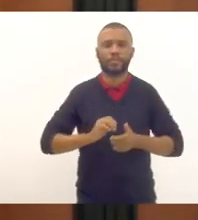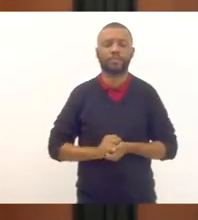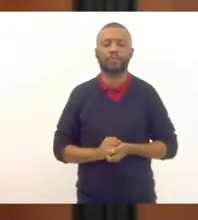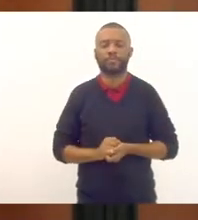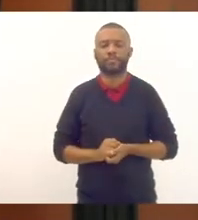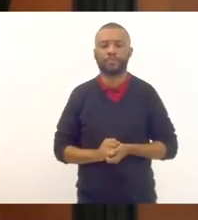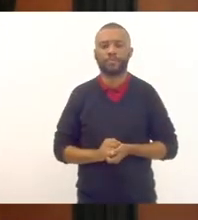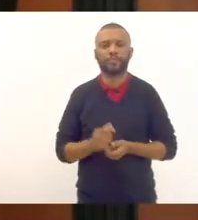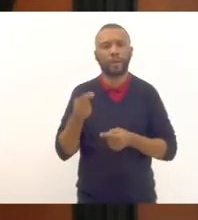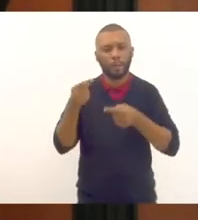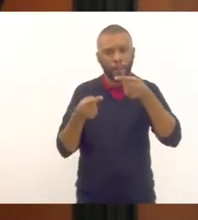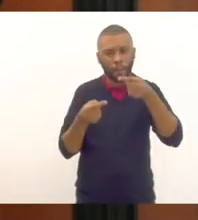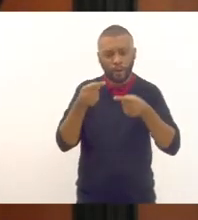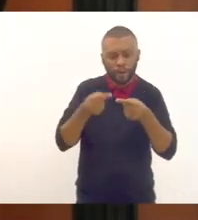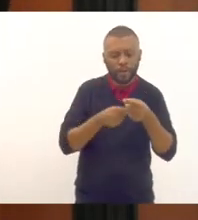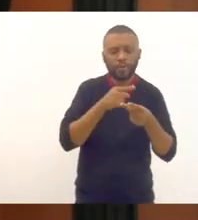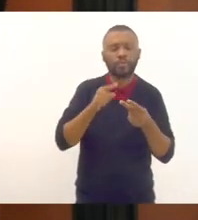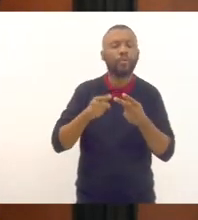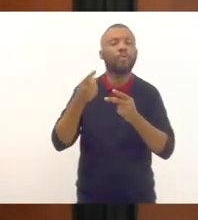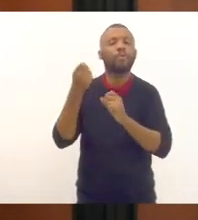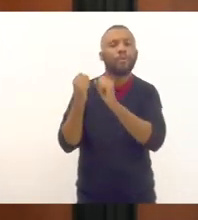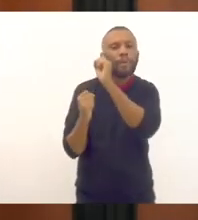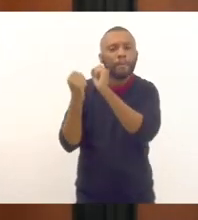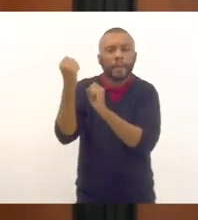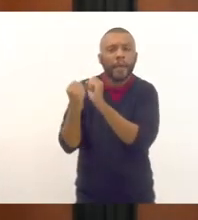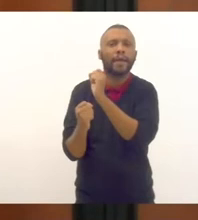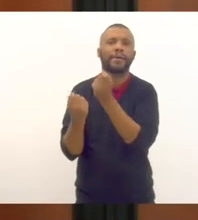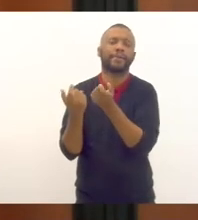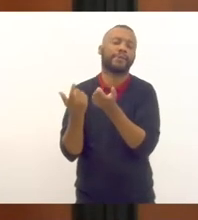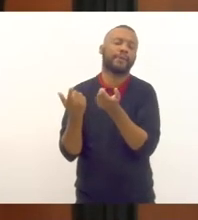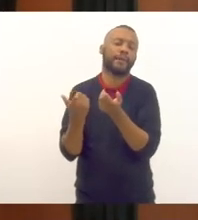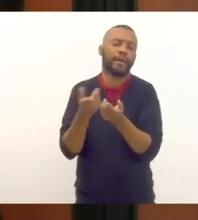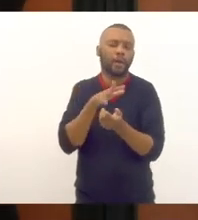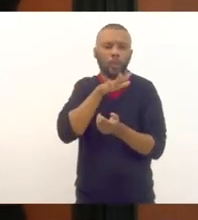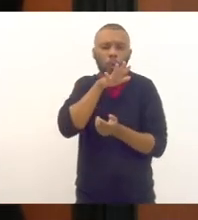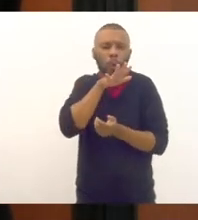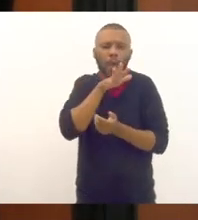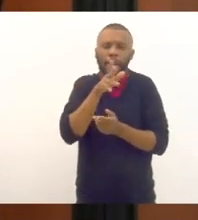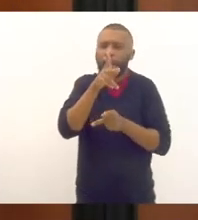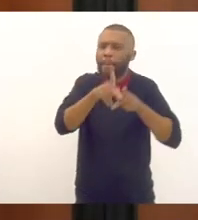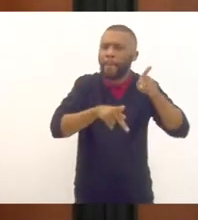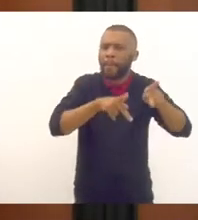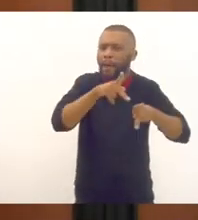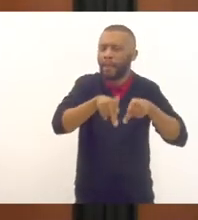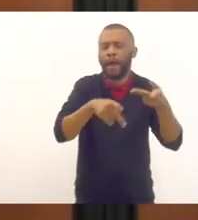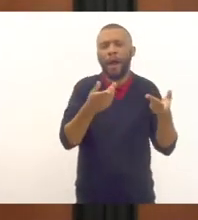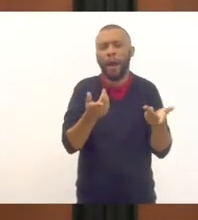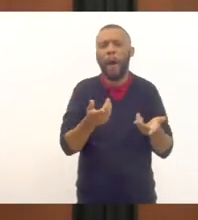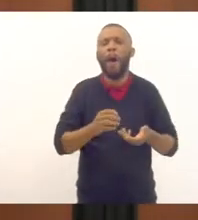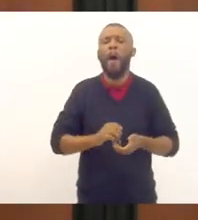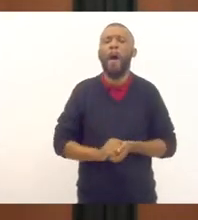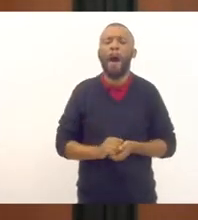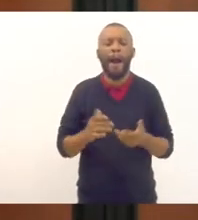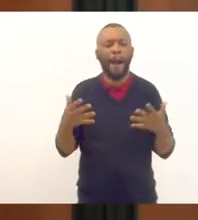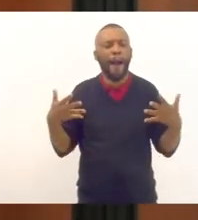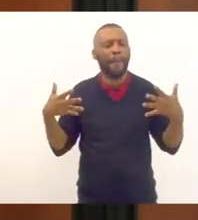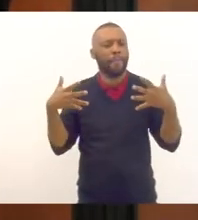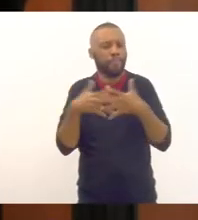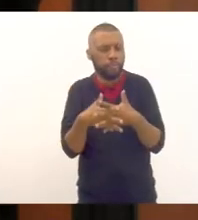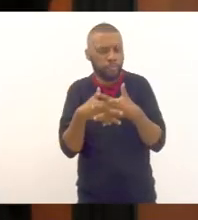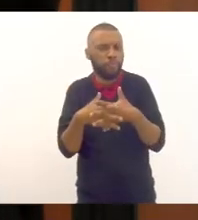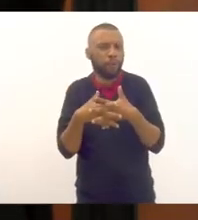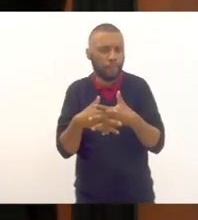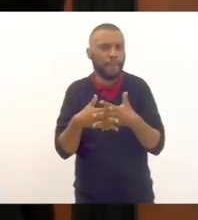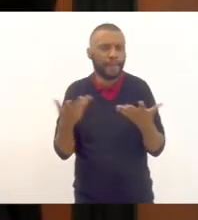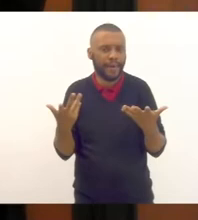para o nosso político, ruim para o empresário, ruim para a população, né? Complicado, entendeu? Então,